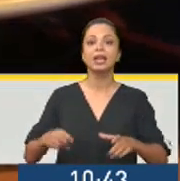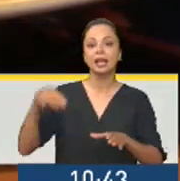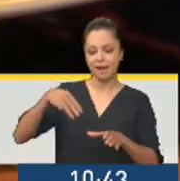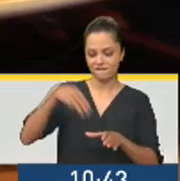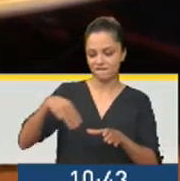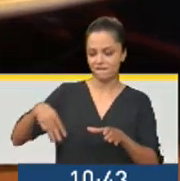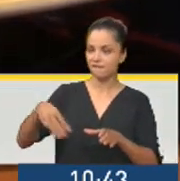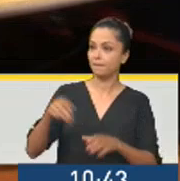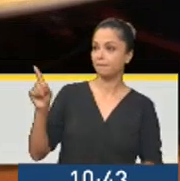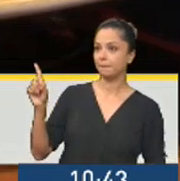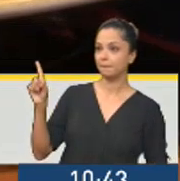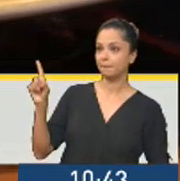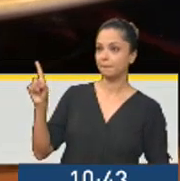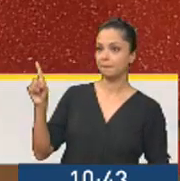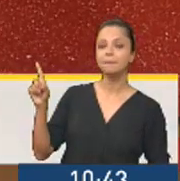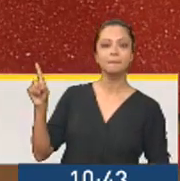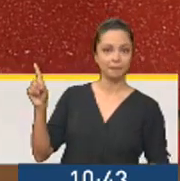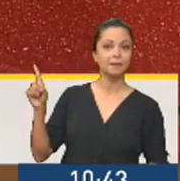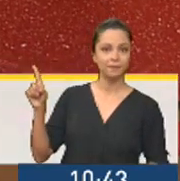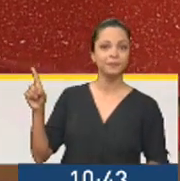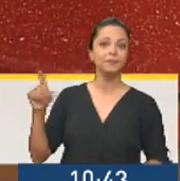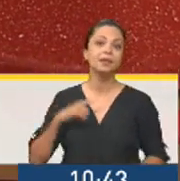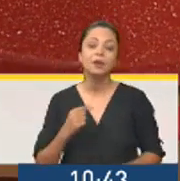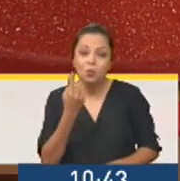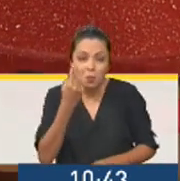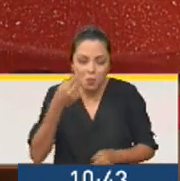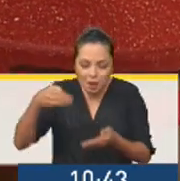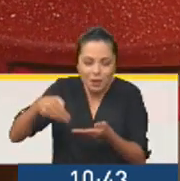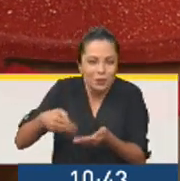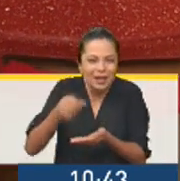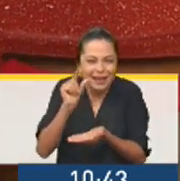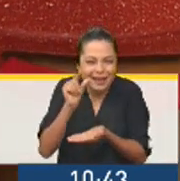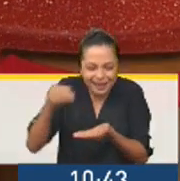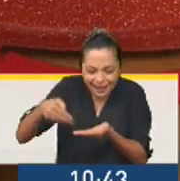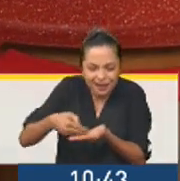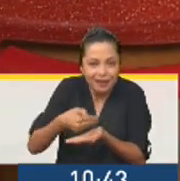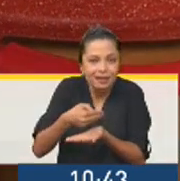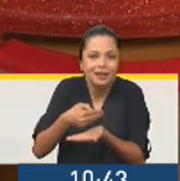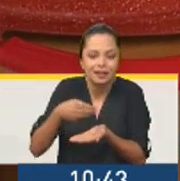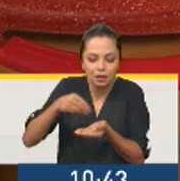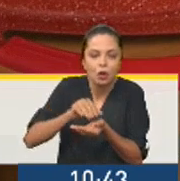garfinho, porque vai fermento também, uma colherzinha de fermento, tá? No final.